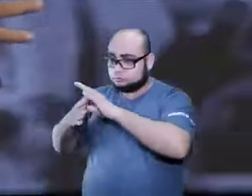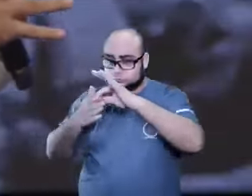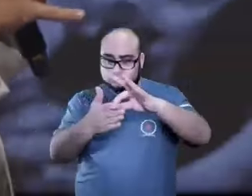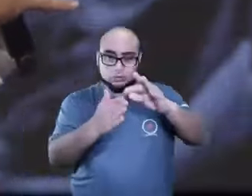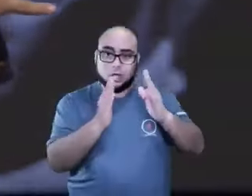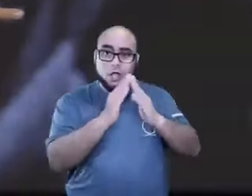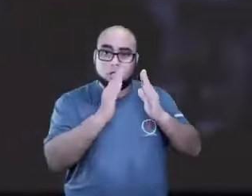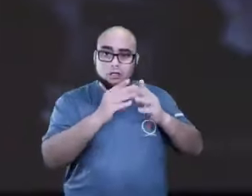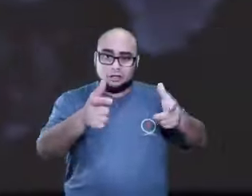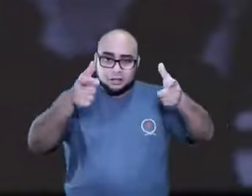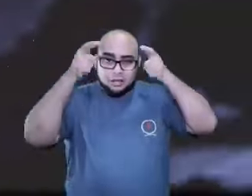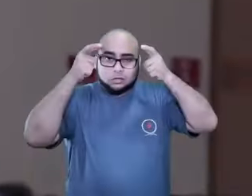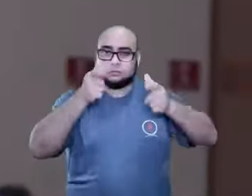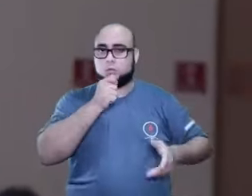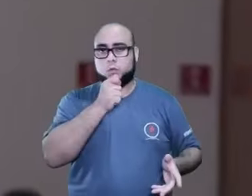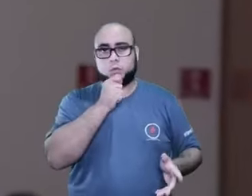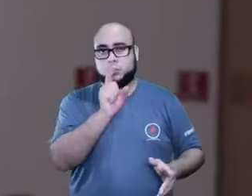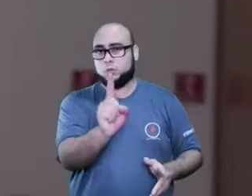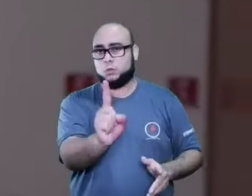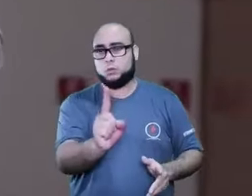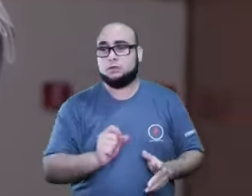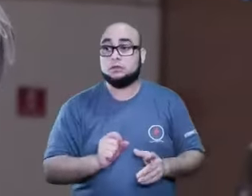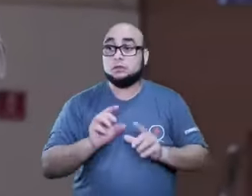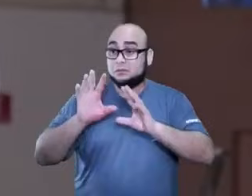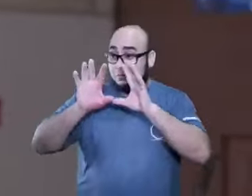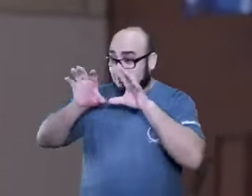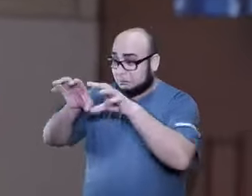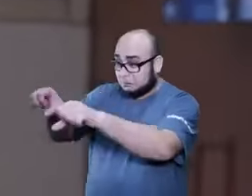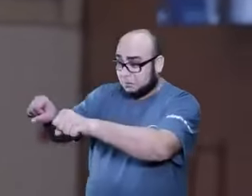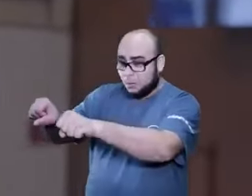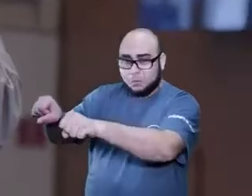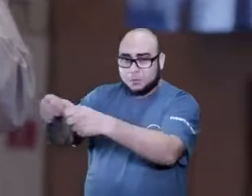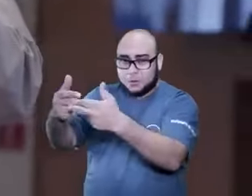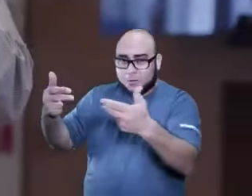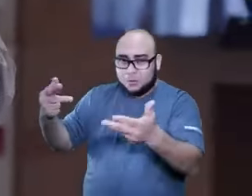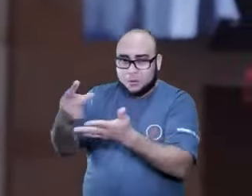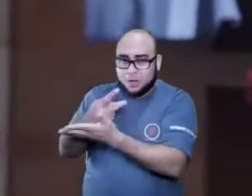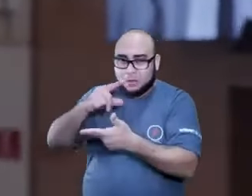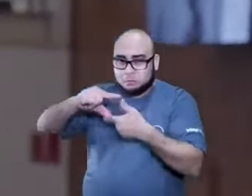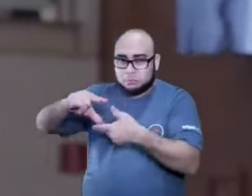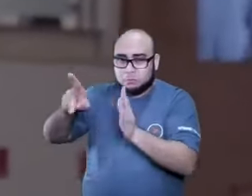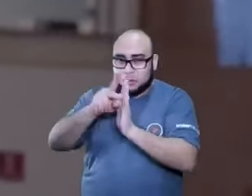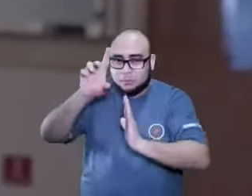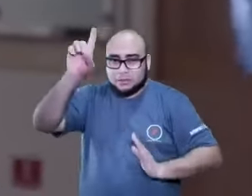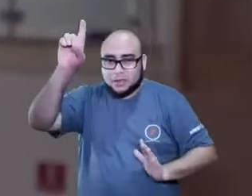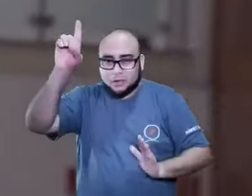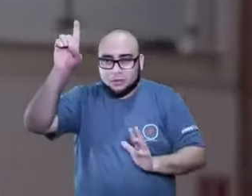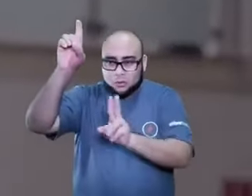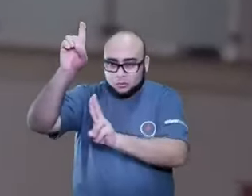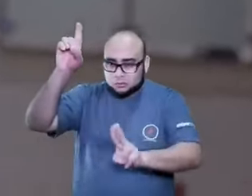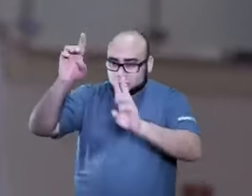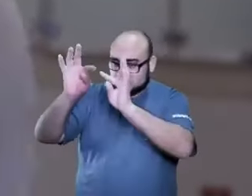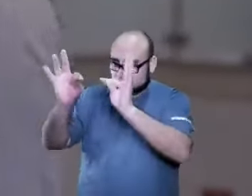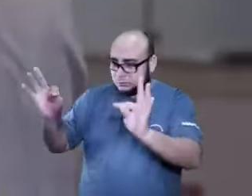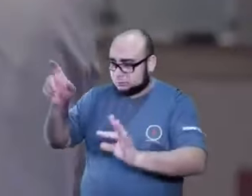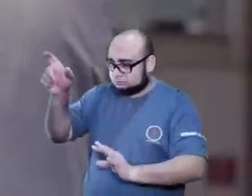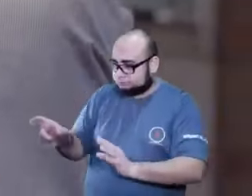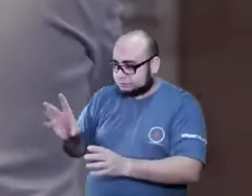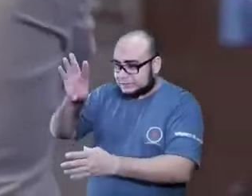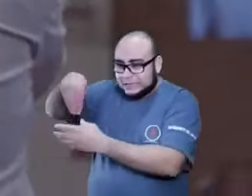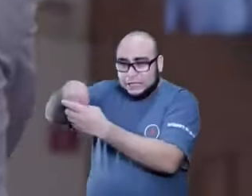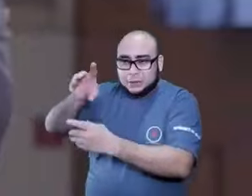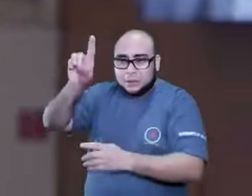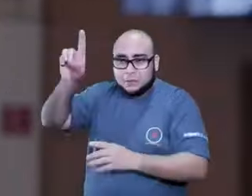Deus. Não se toca no que é de Deus. No que deve ser usado exclusivamente para Deus.